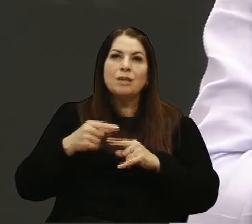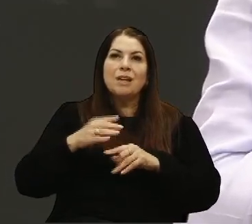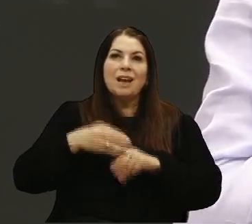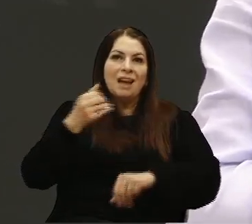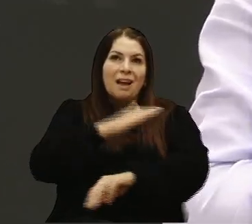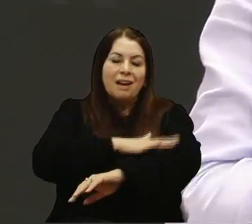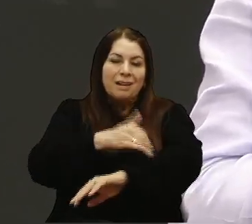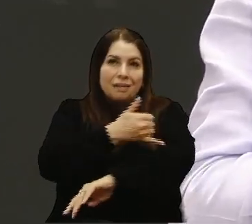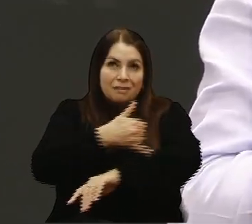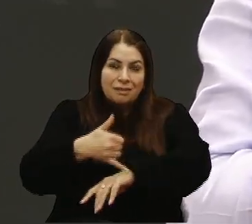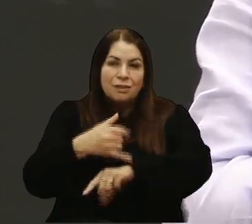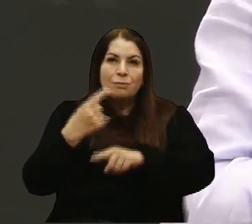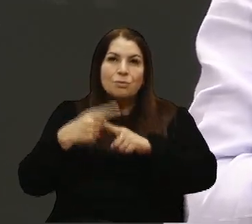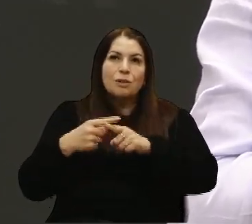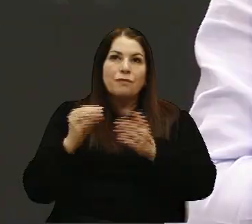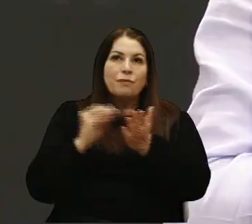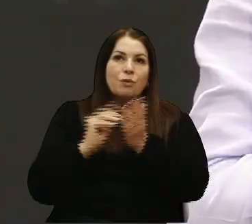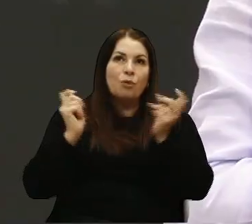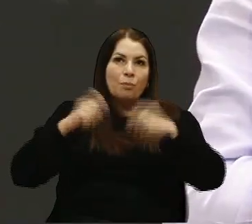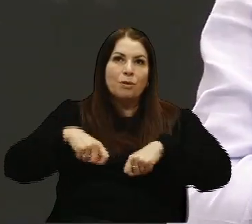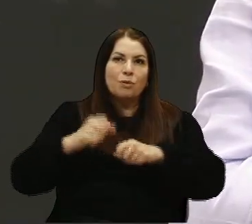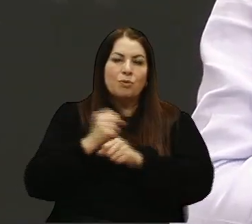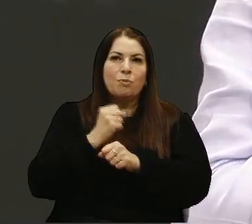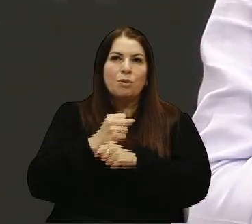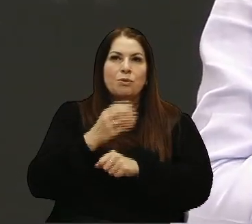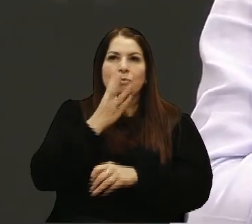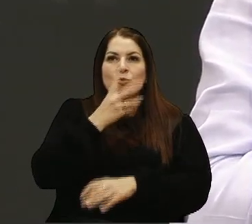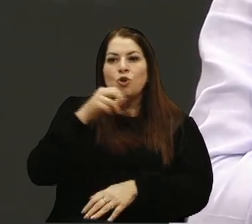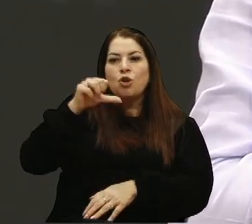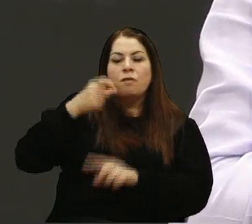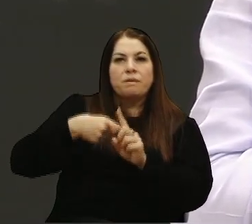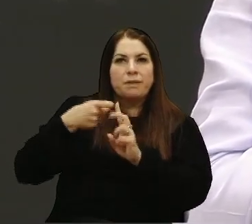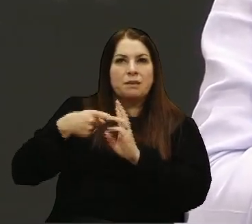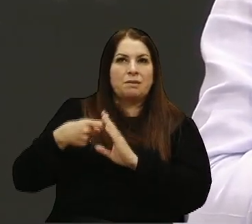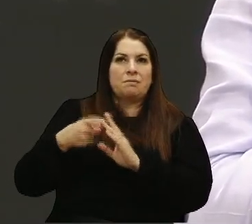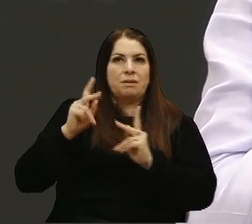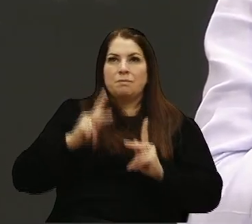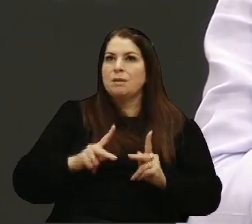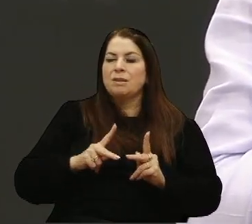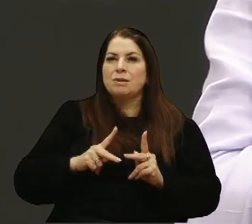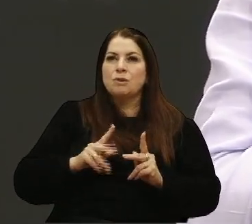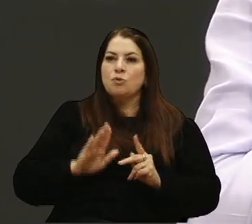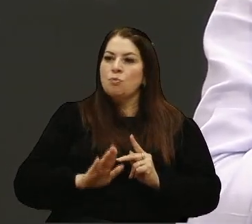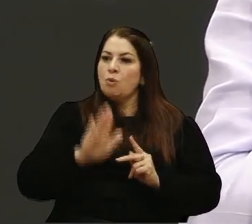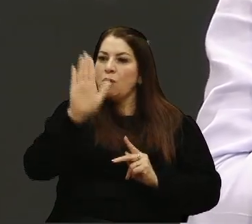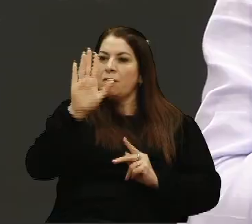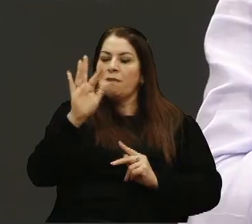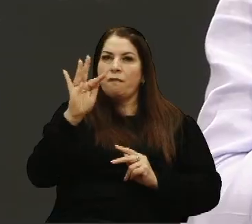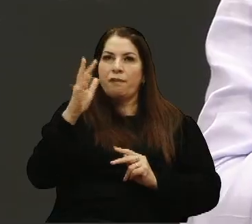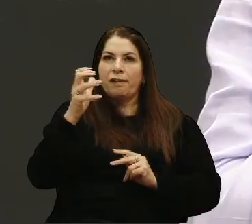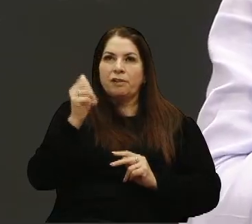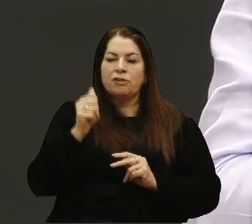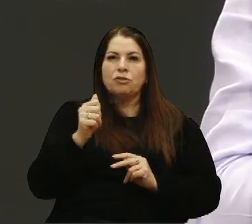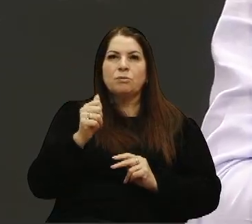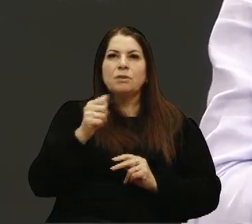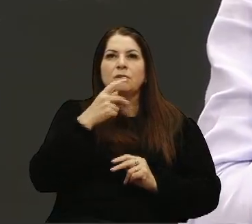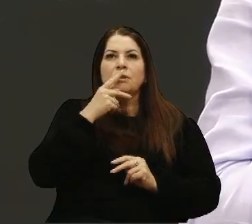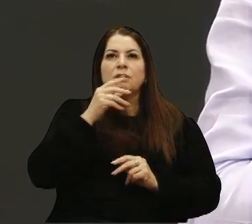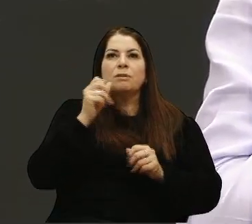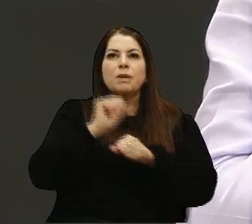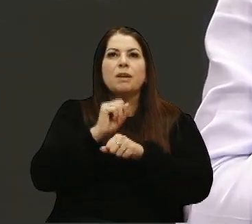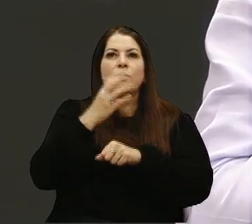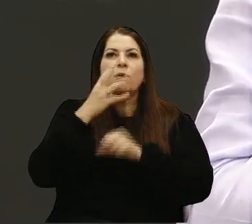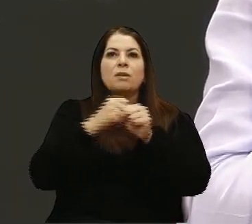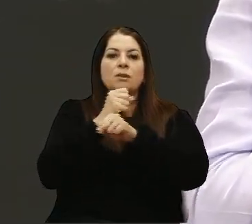asfalto. Sofreram por incompetência de uma obra que durou 9 meses. As pessoas no Morrão do Fátima, vereador Dani, esperaram 40 anos uma camada de